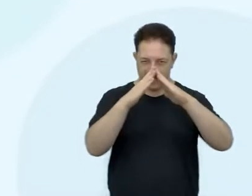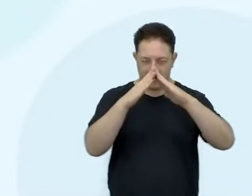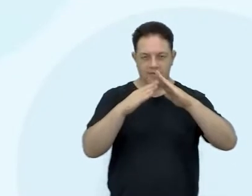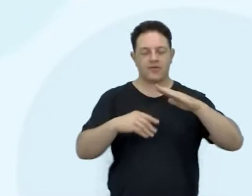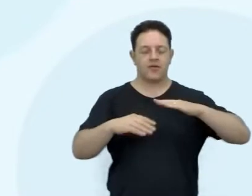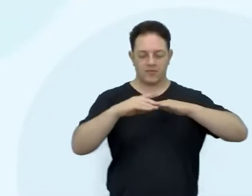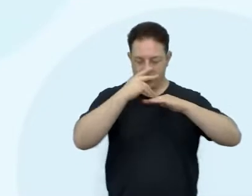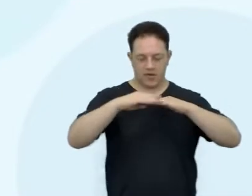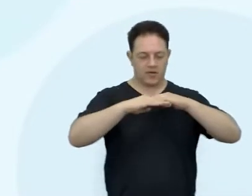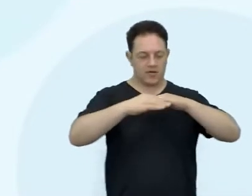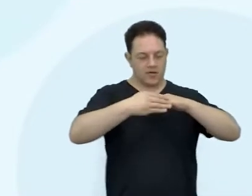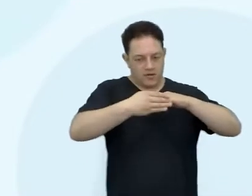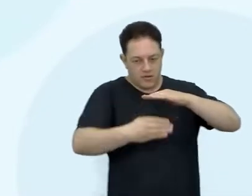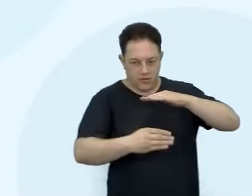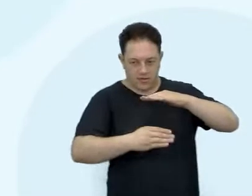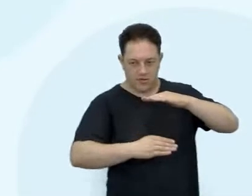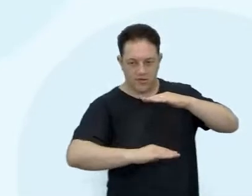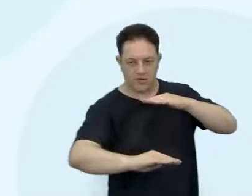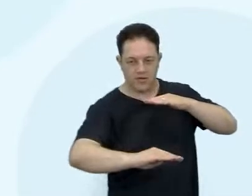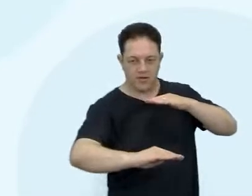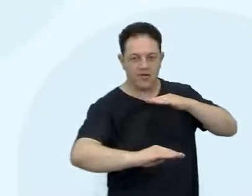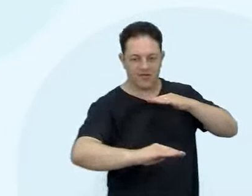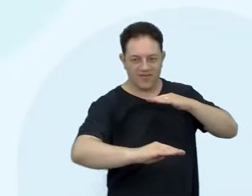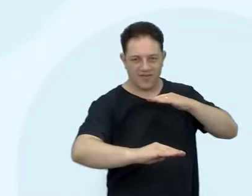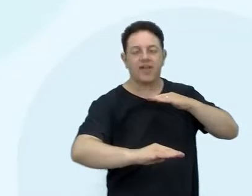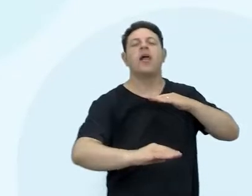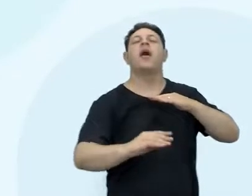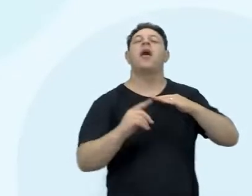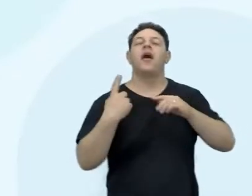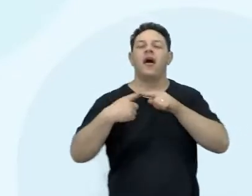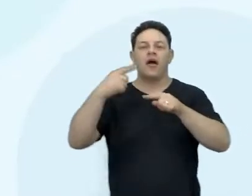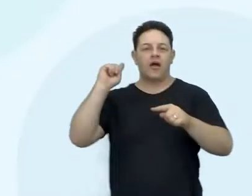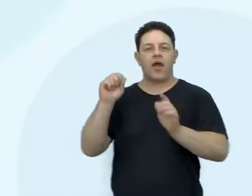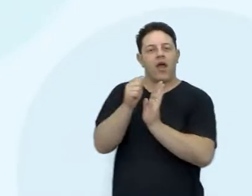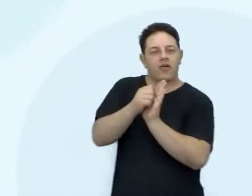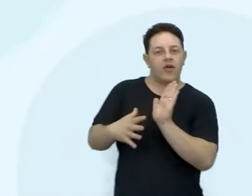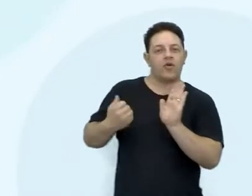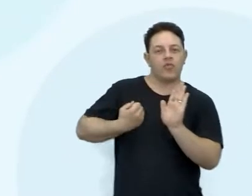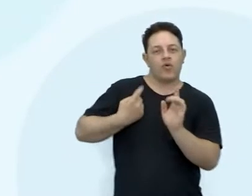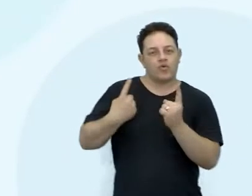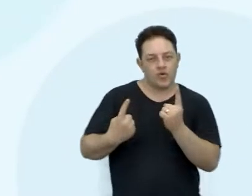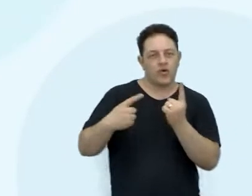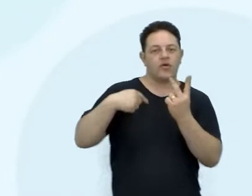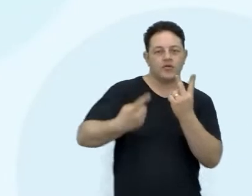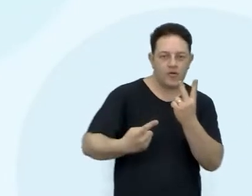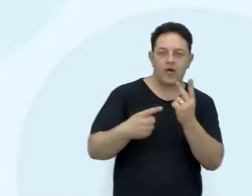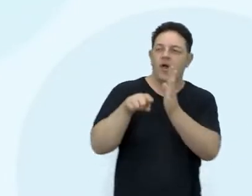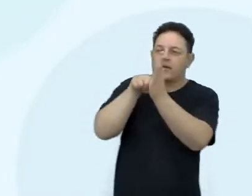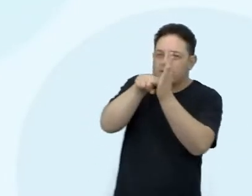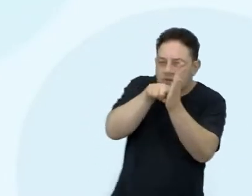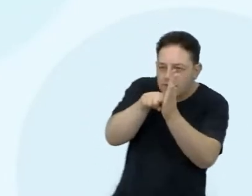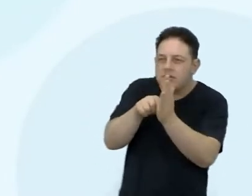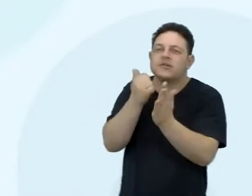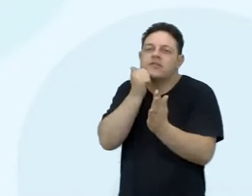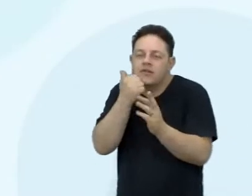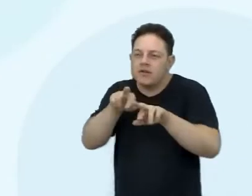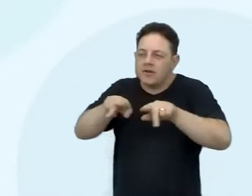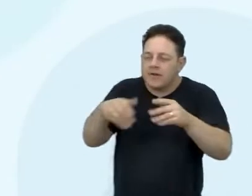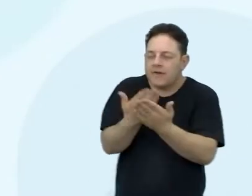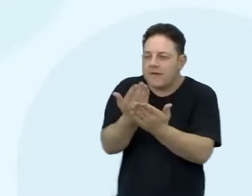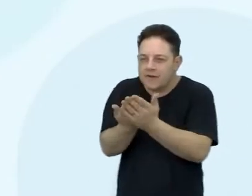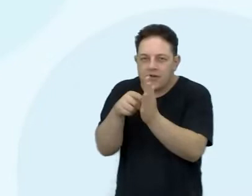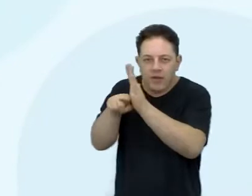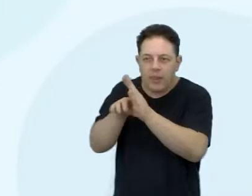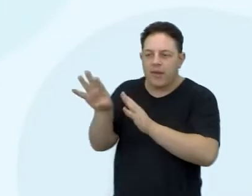e, obviamente, aplicando todos os conhecimentos que eu estudei na atividade 1 e 2, que é a investigação científica, né? Peguei os